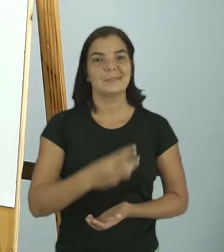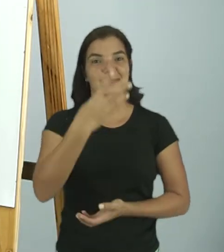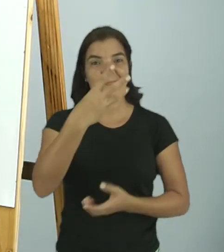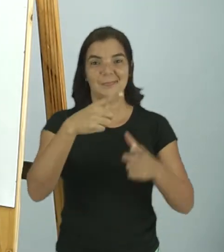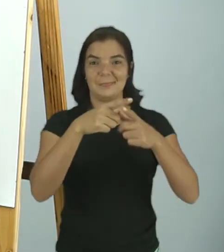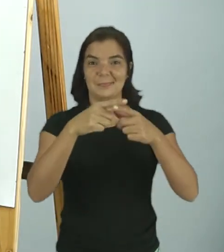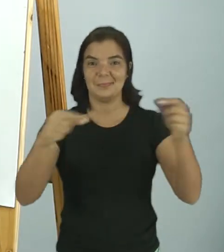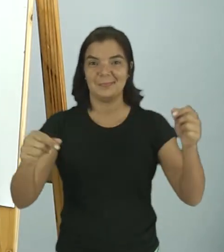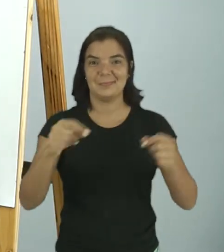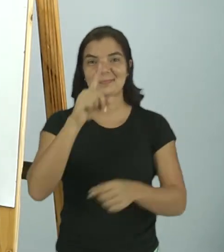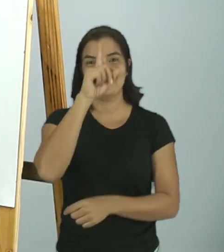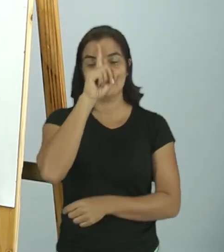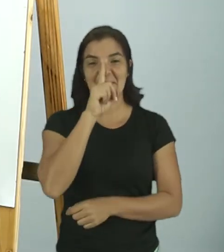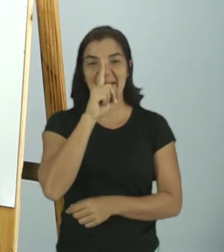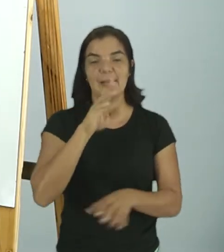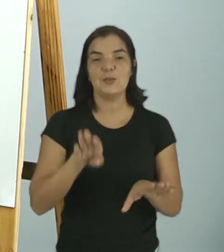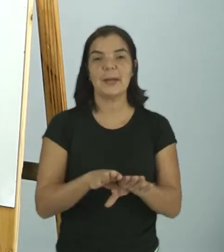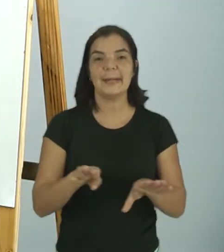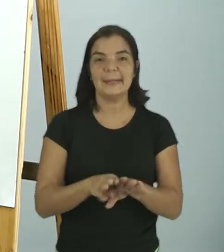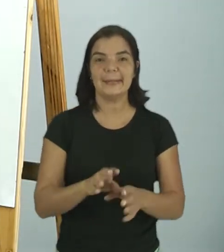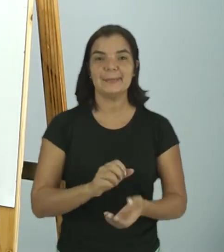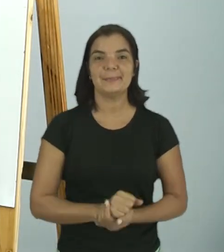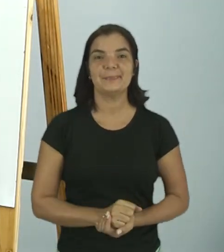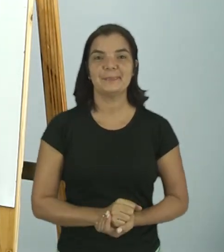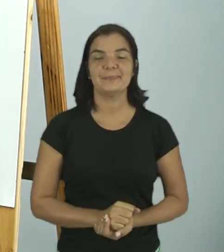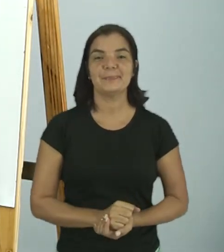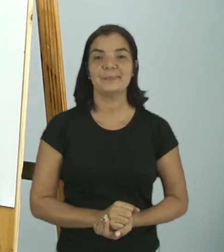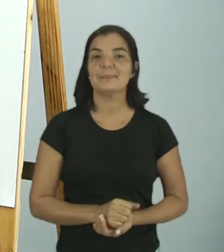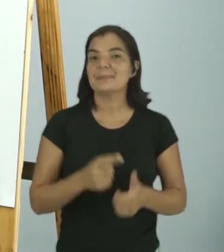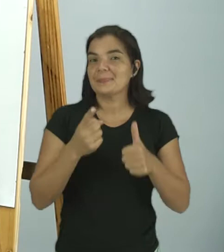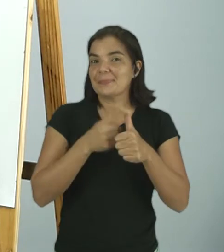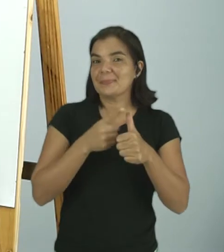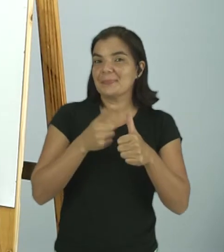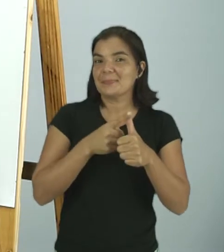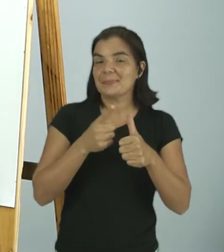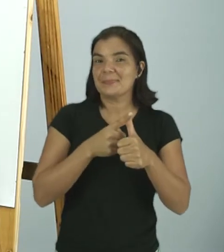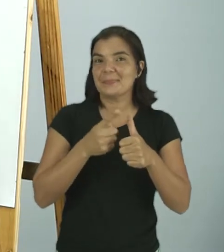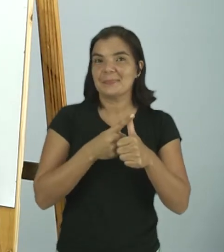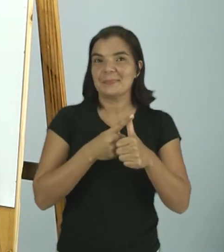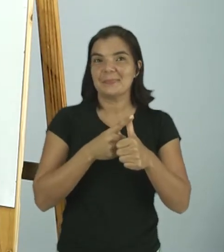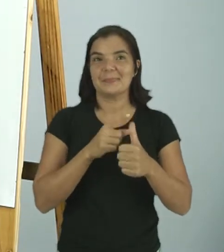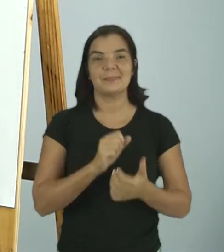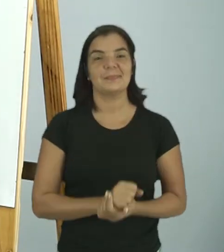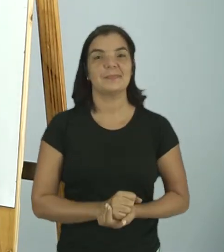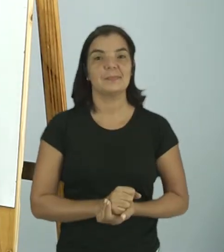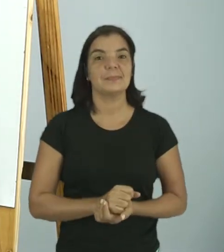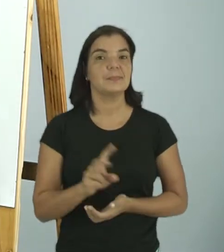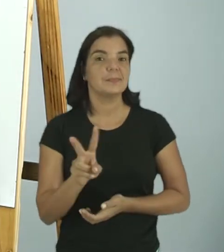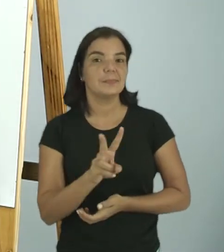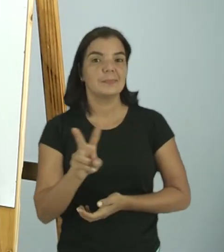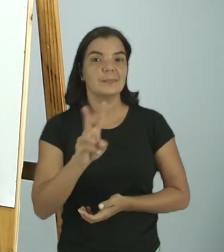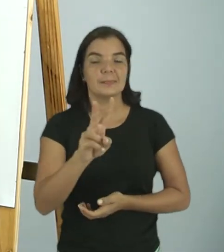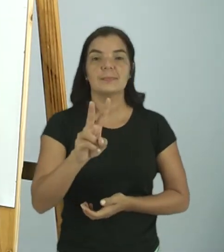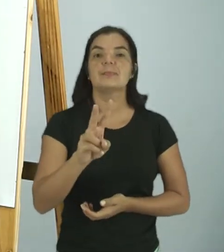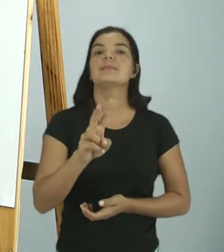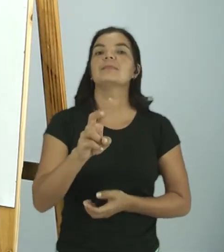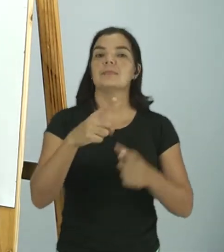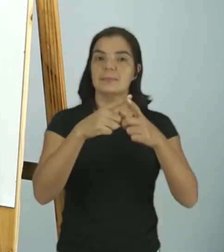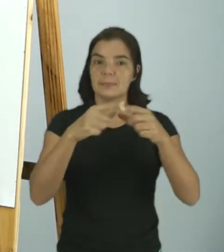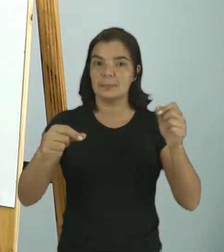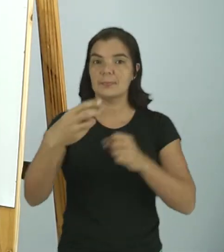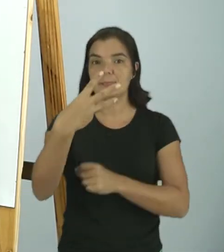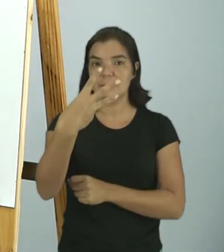três mãos é quatro reais primeira coisa que eu tenho que entender isso que o valor dos mamões